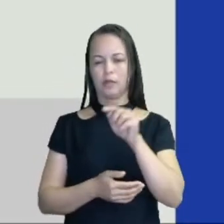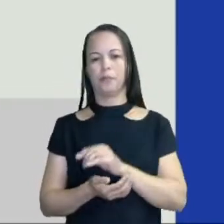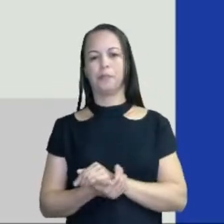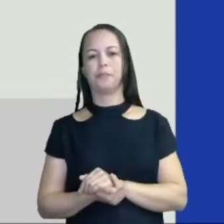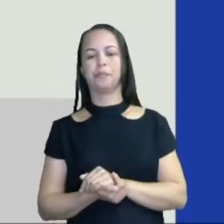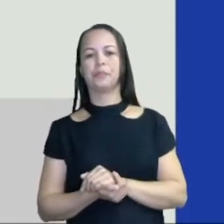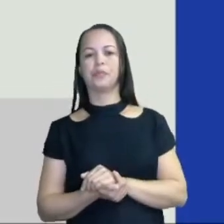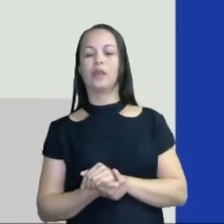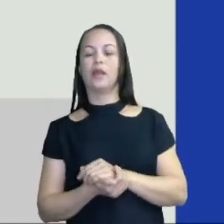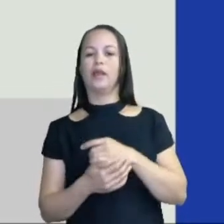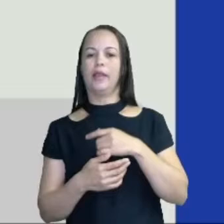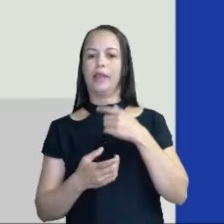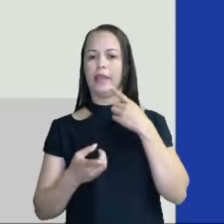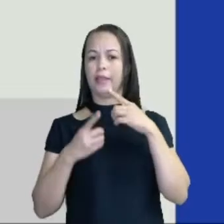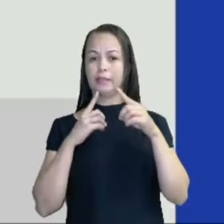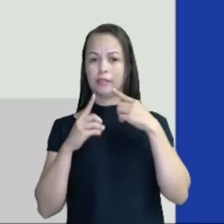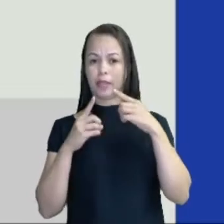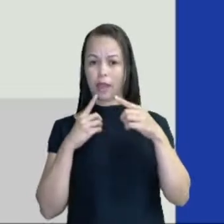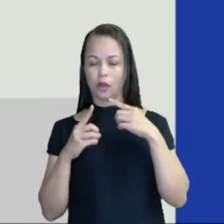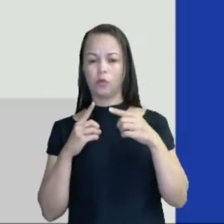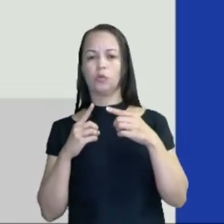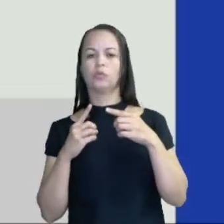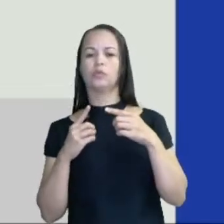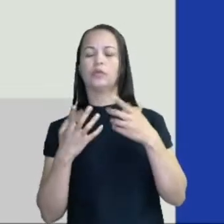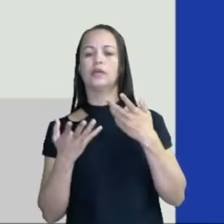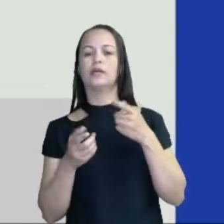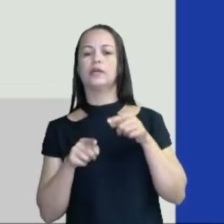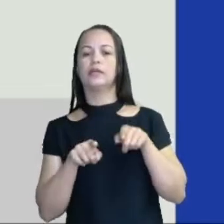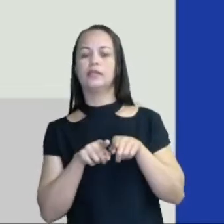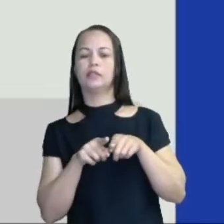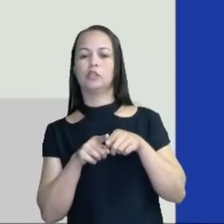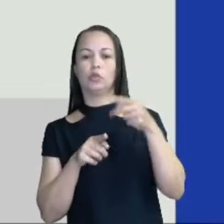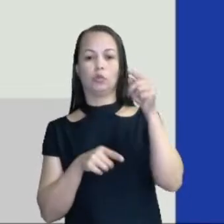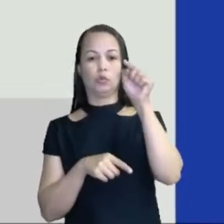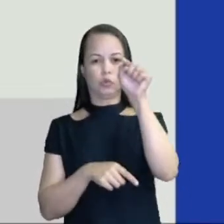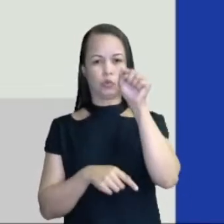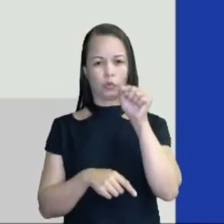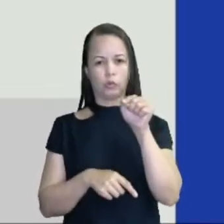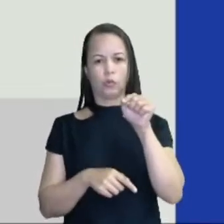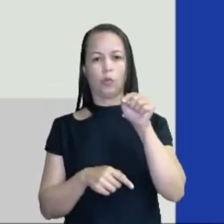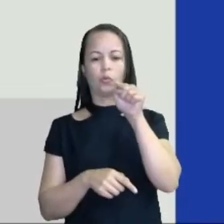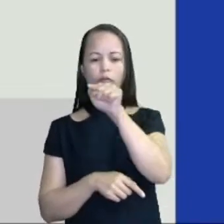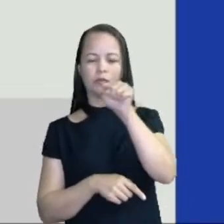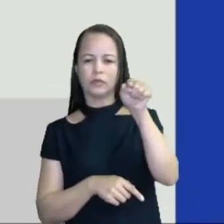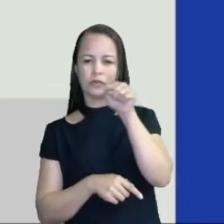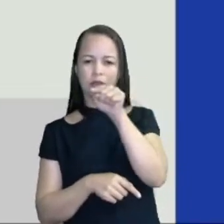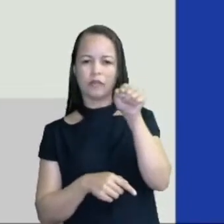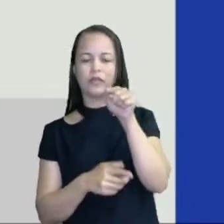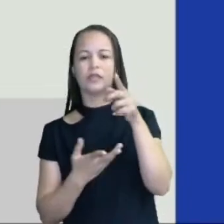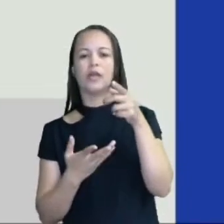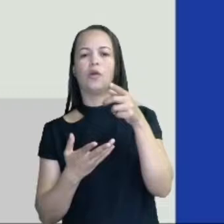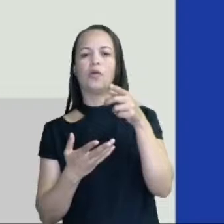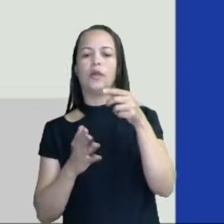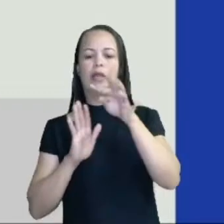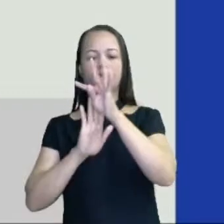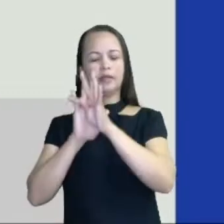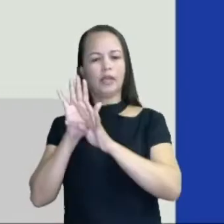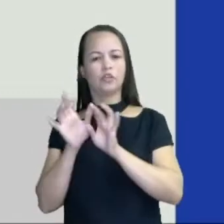em diálogos, discurso direto, os dois pontos e travessão em textos